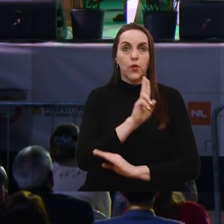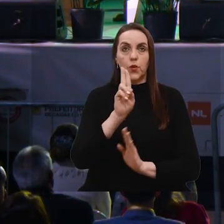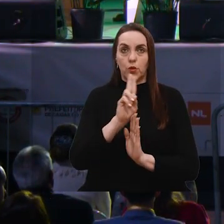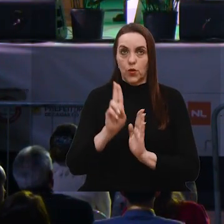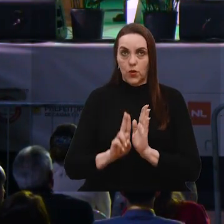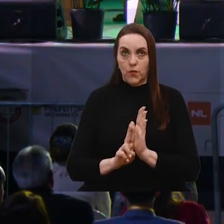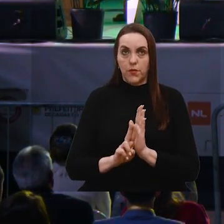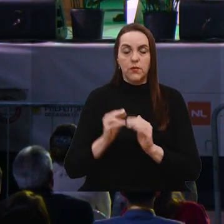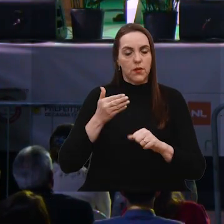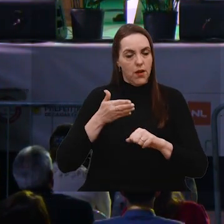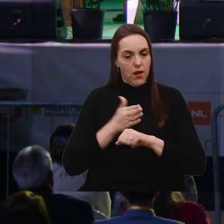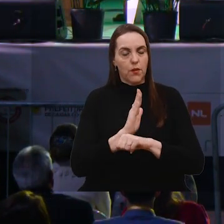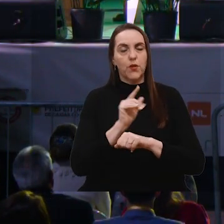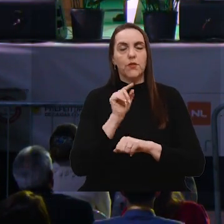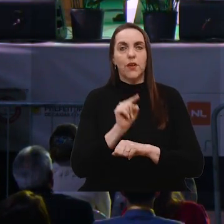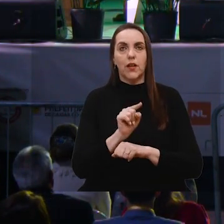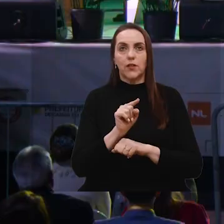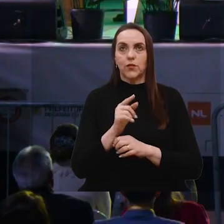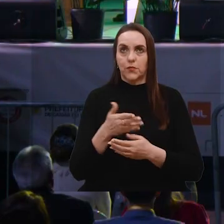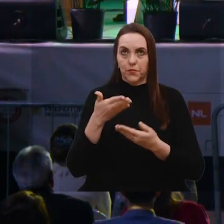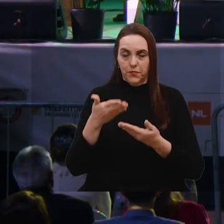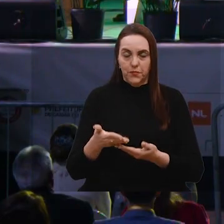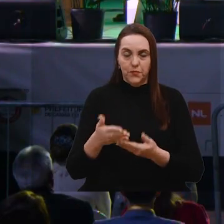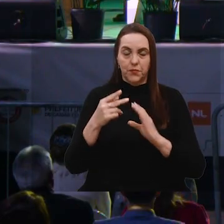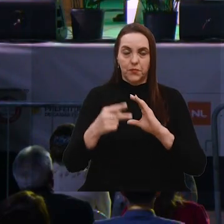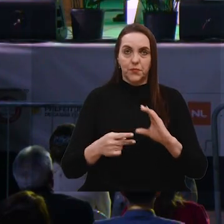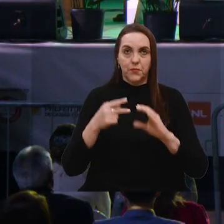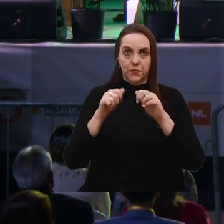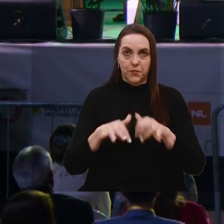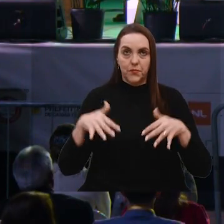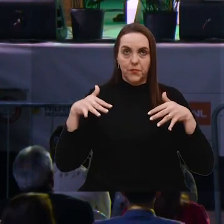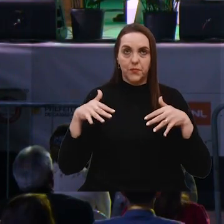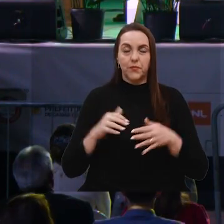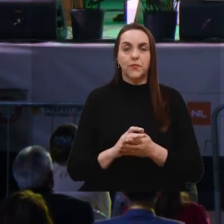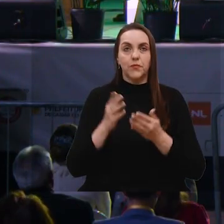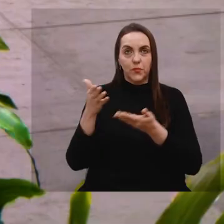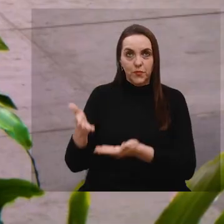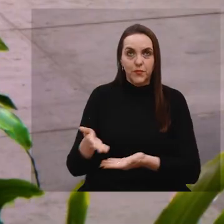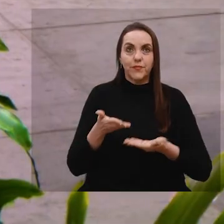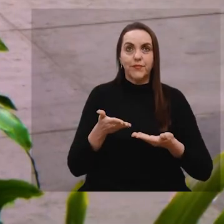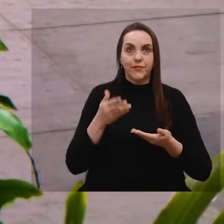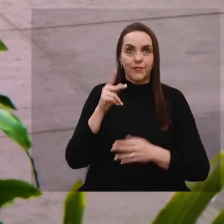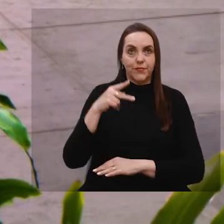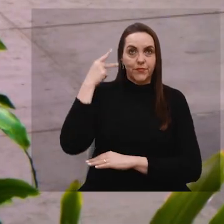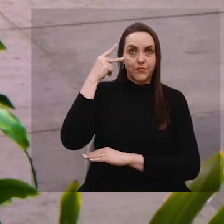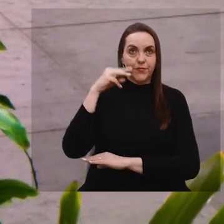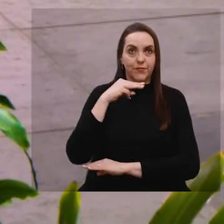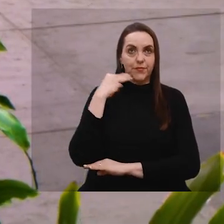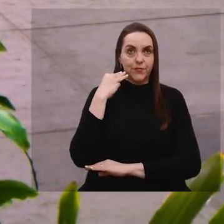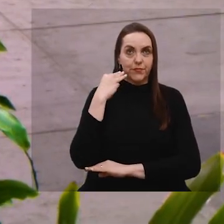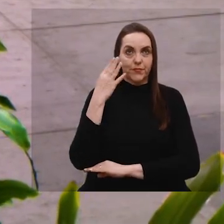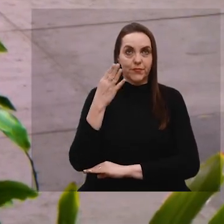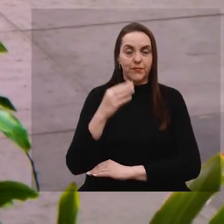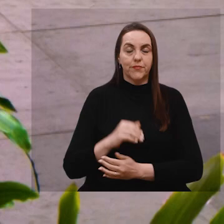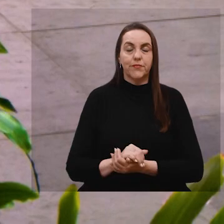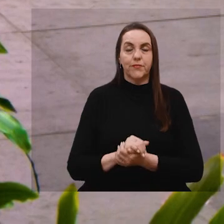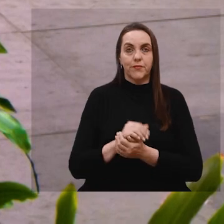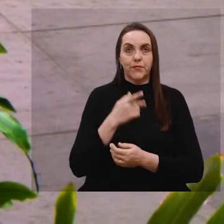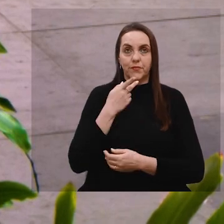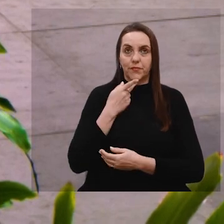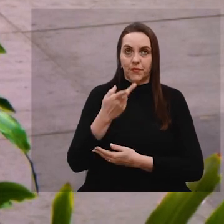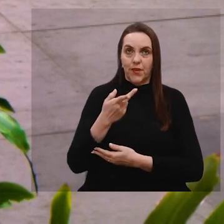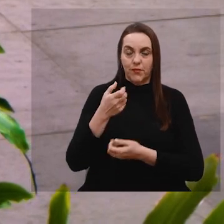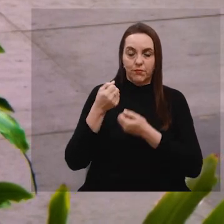de 2025, os nomes foram aprovados por este plenário. Convido a